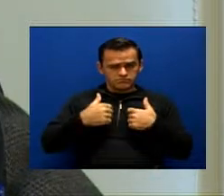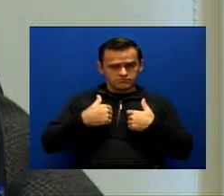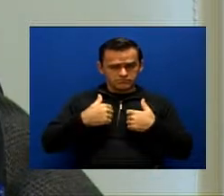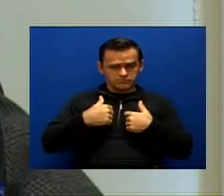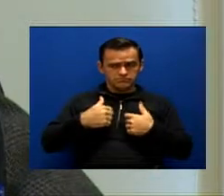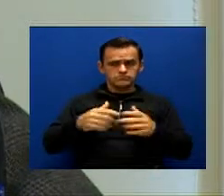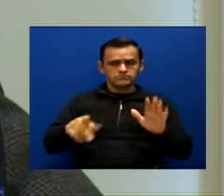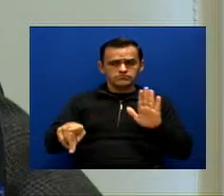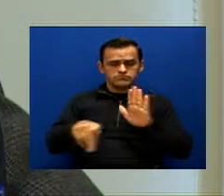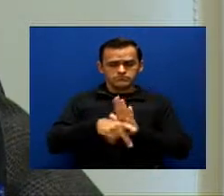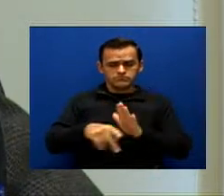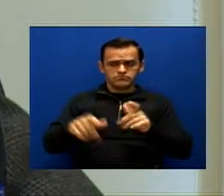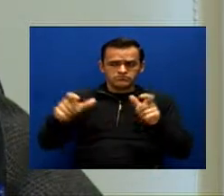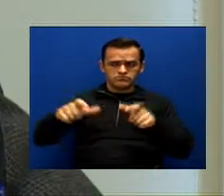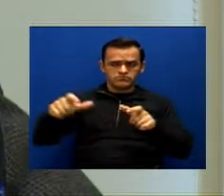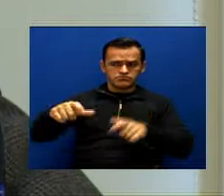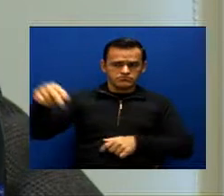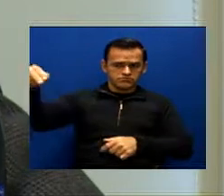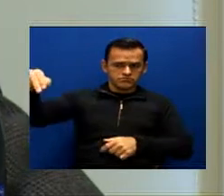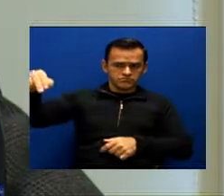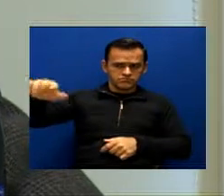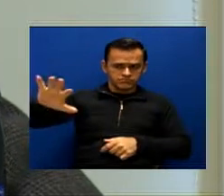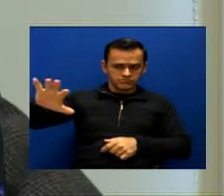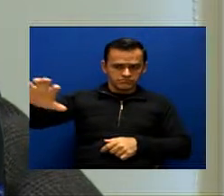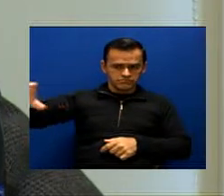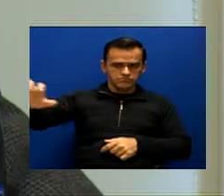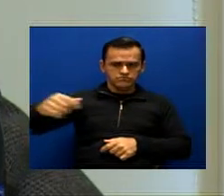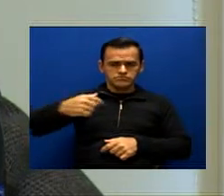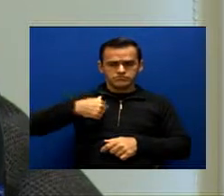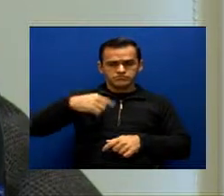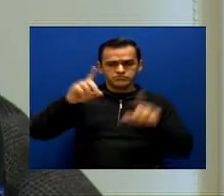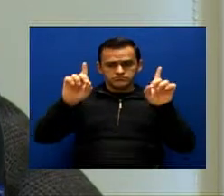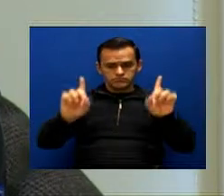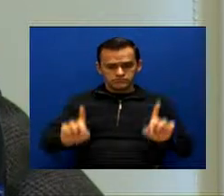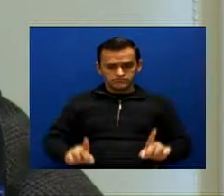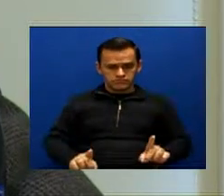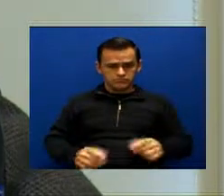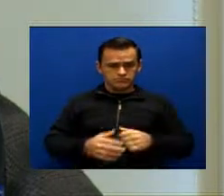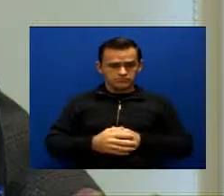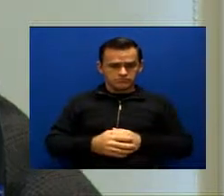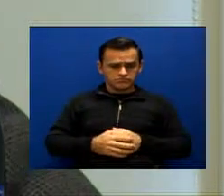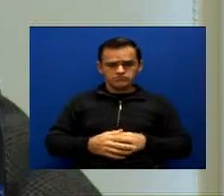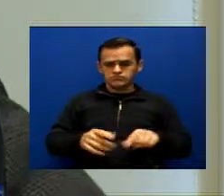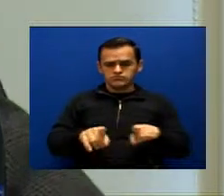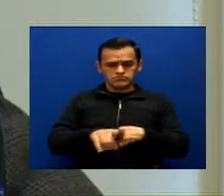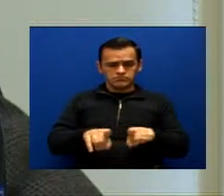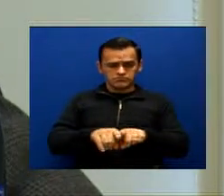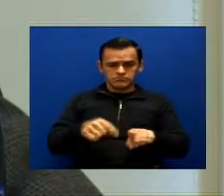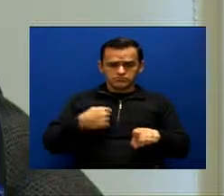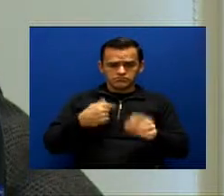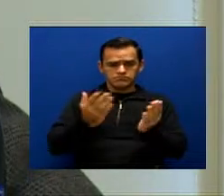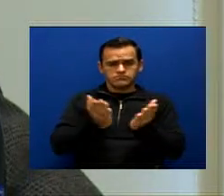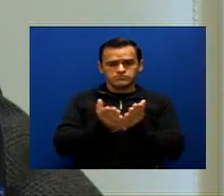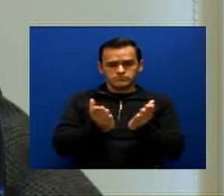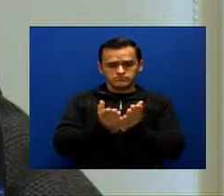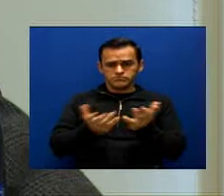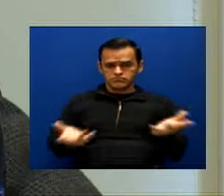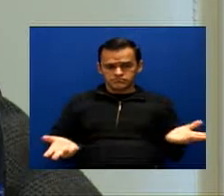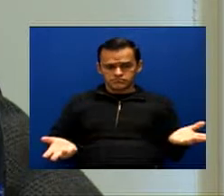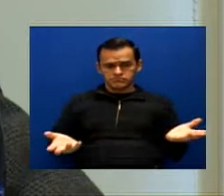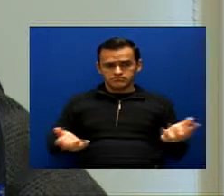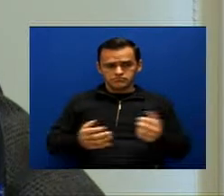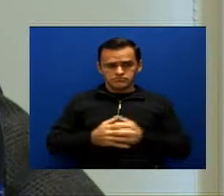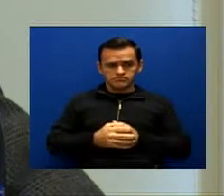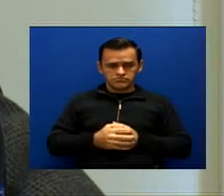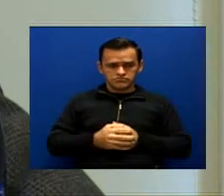nordestino, eu sou deficiente físico, entendeu? E sou evangélico. Se você